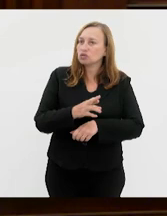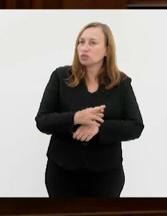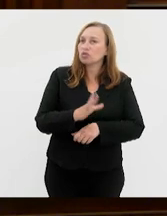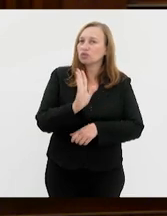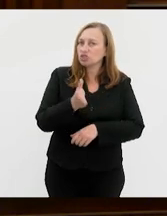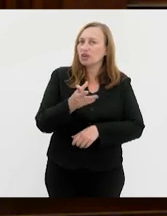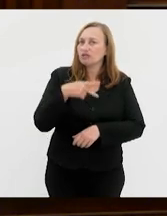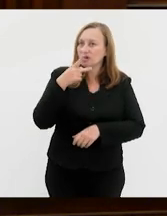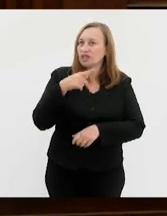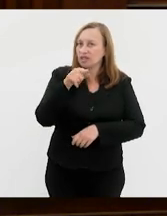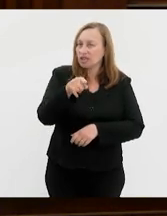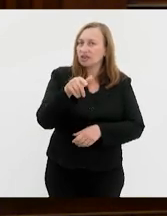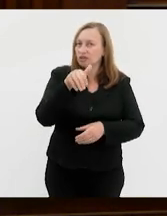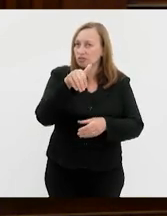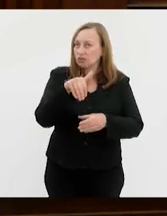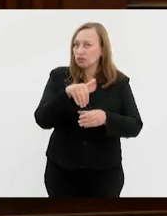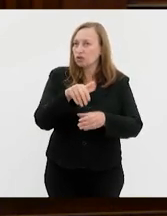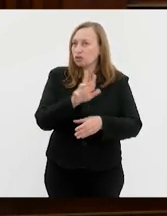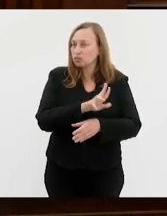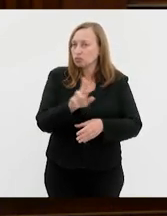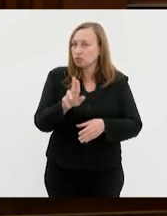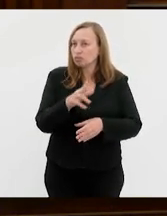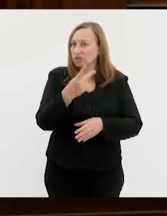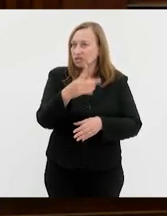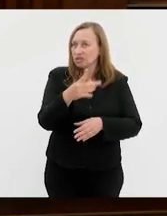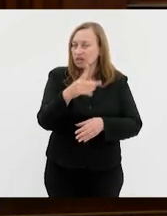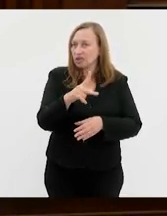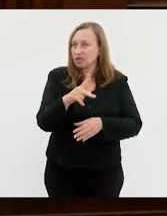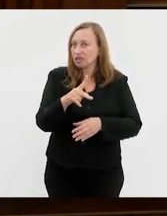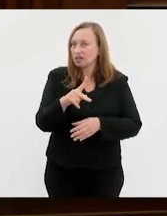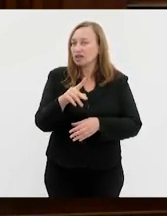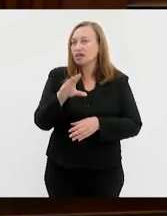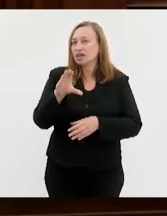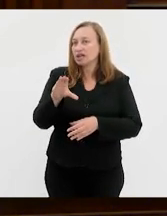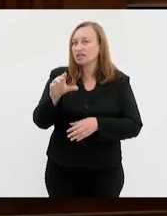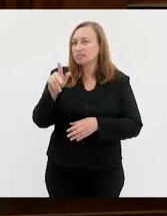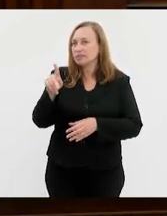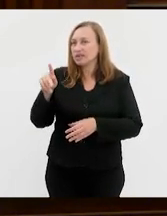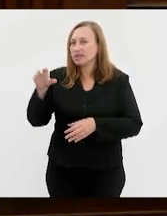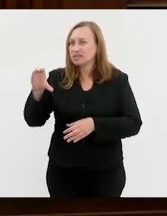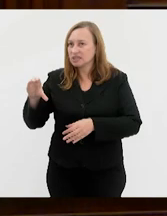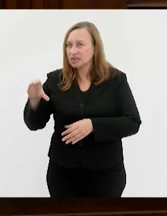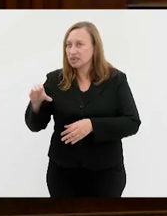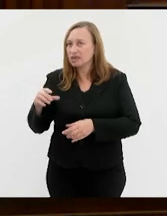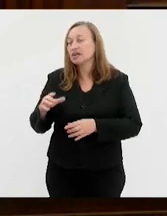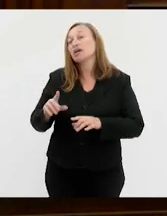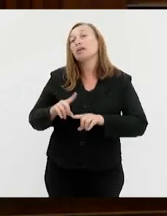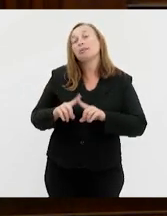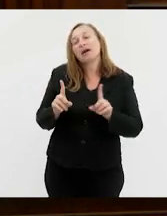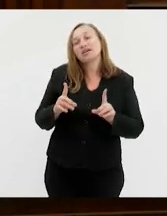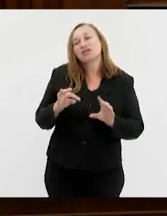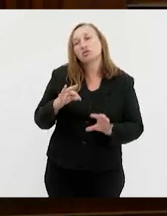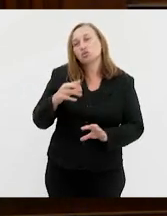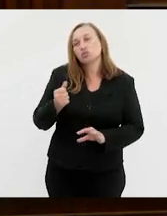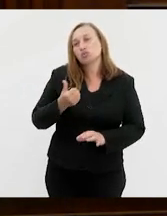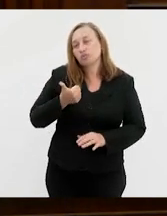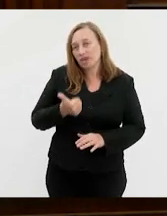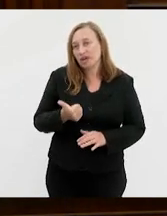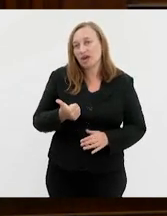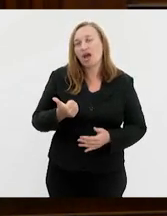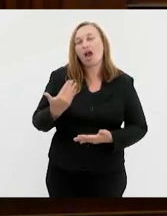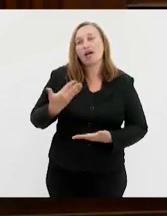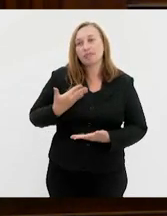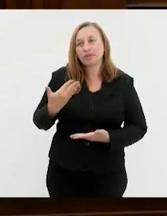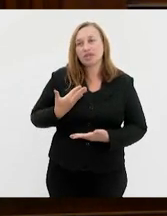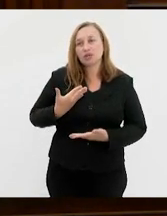nome dele no SPC, lá no Serasa, porque ele... Mas está tudo bem. Os amigos aqui,